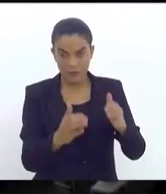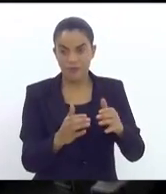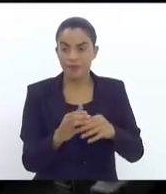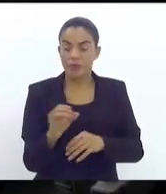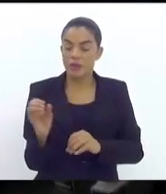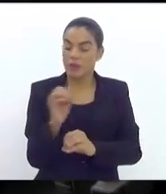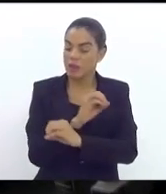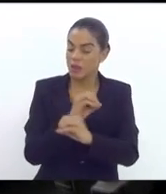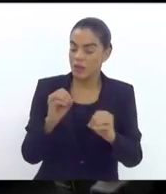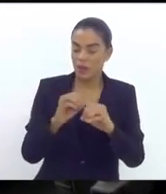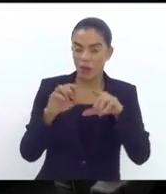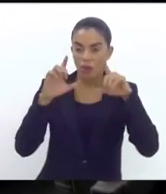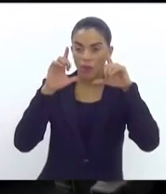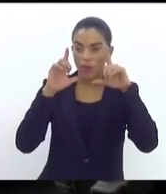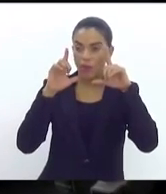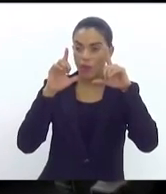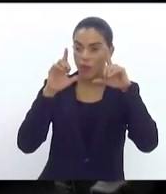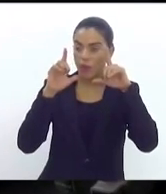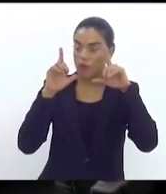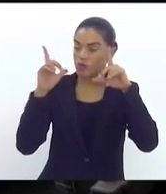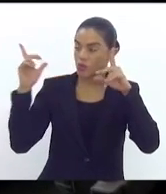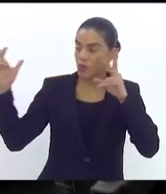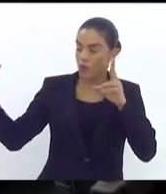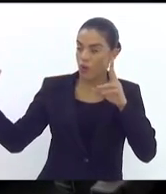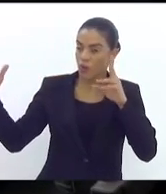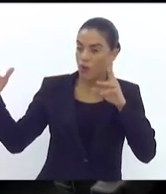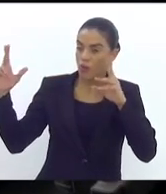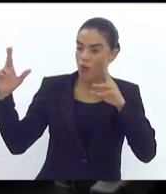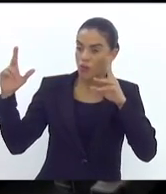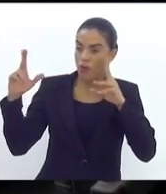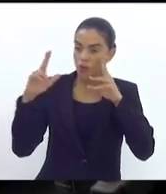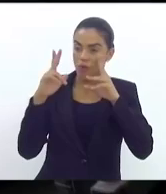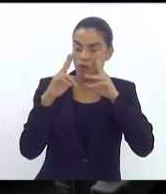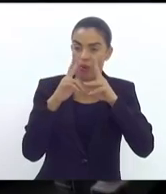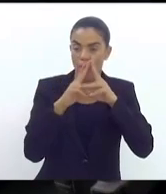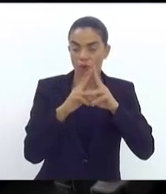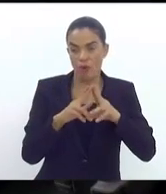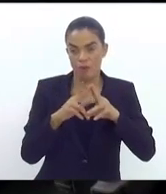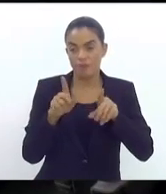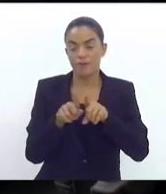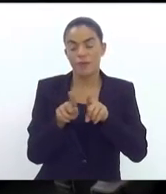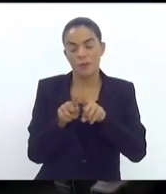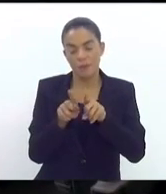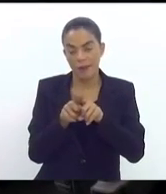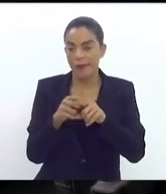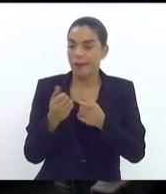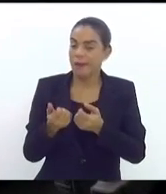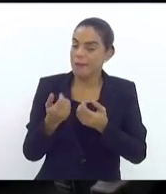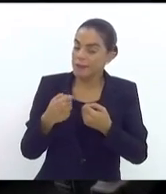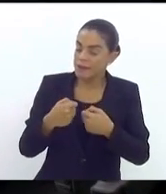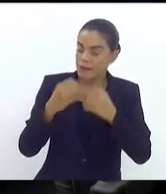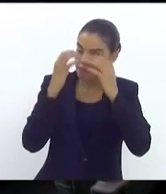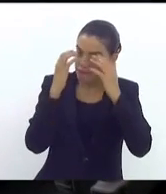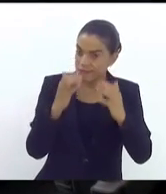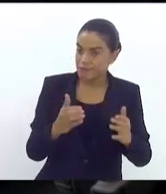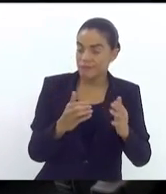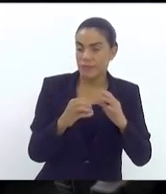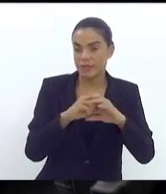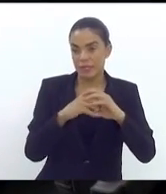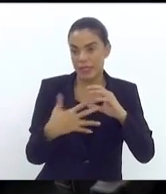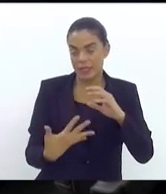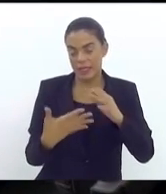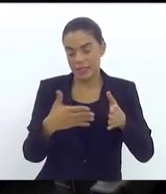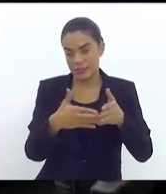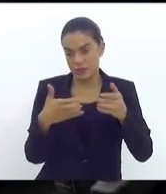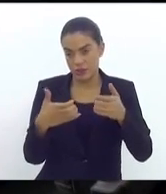Nenhum rosto deve se sobressair em relação aos demais. Os não suspeitos devem atender às descrições oferecidas por quem realizará o reconhecimento da